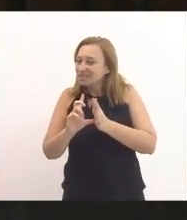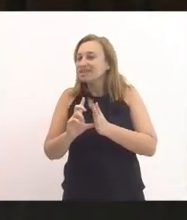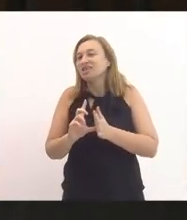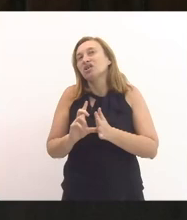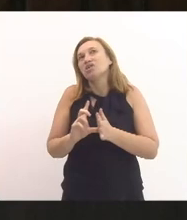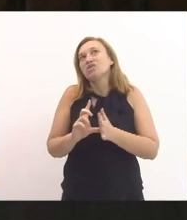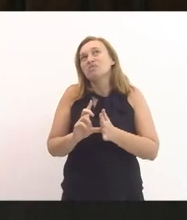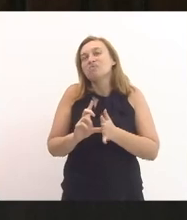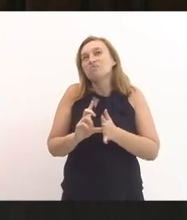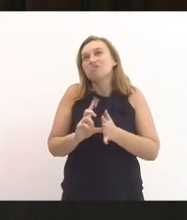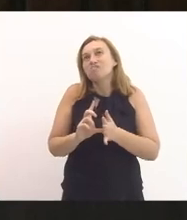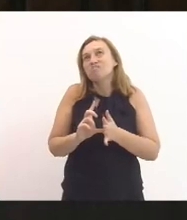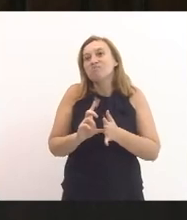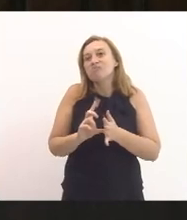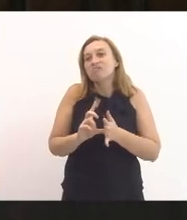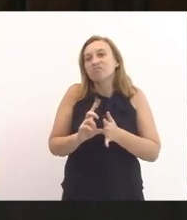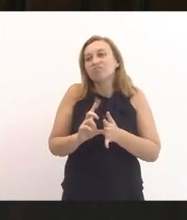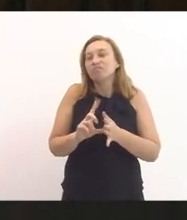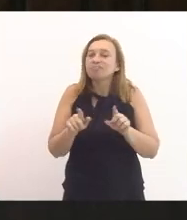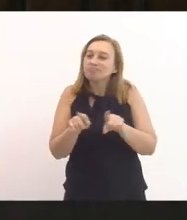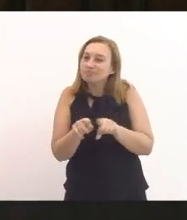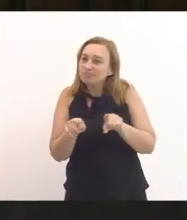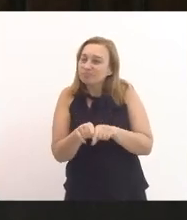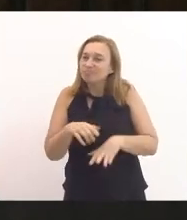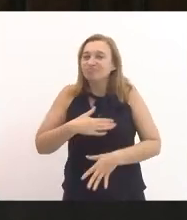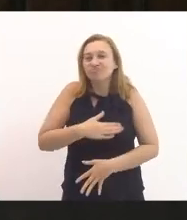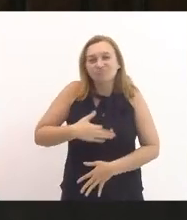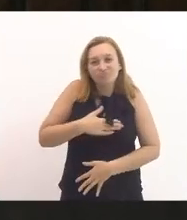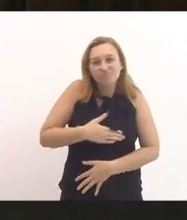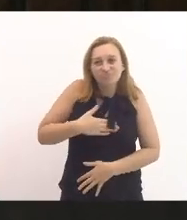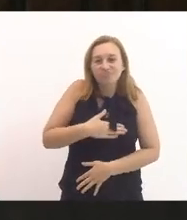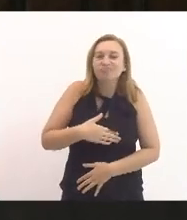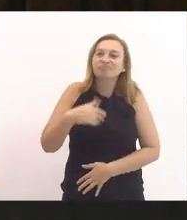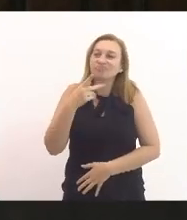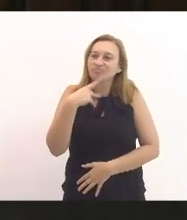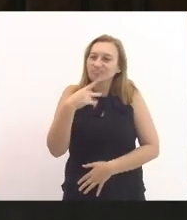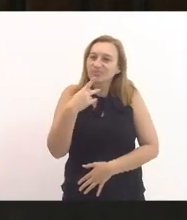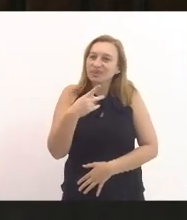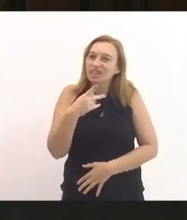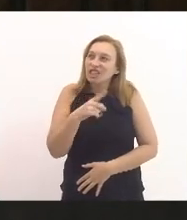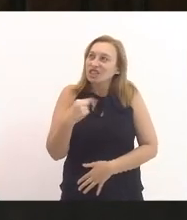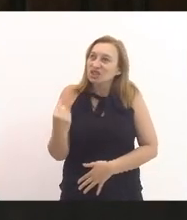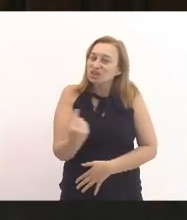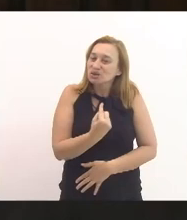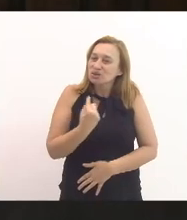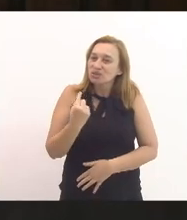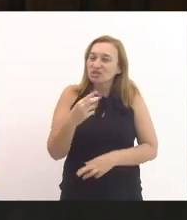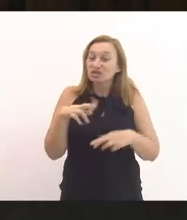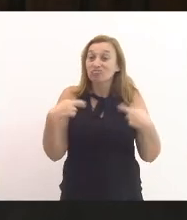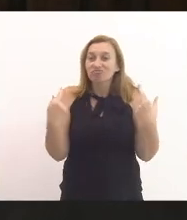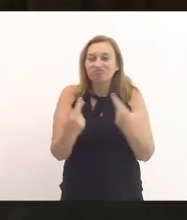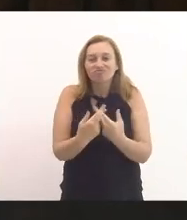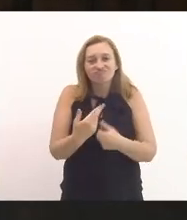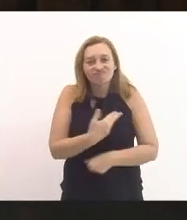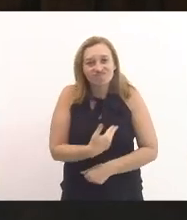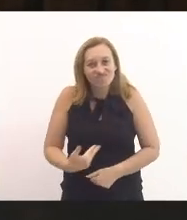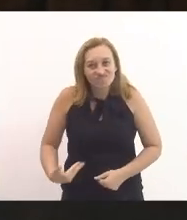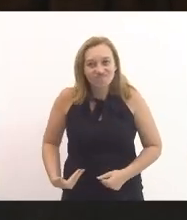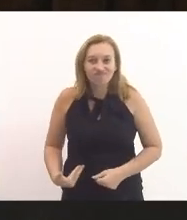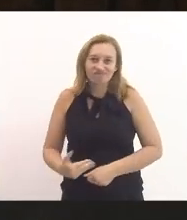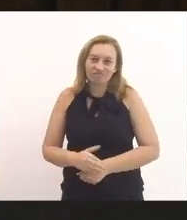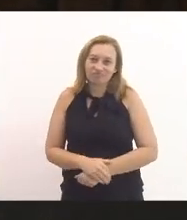Márcio é eu também gostaria de falar que nós estamos numa audiência pública